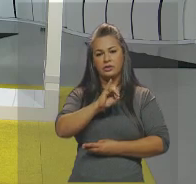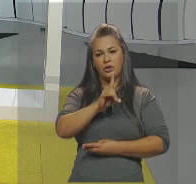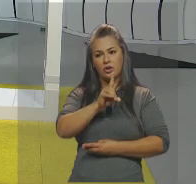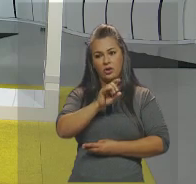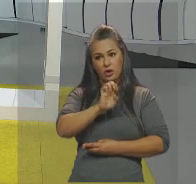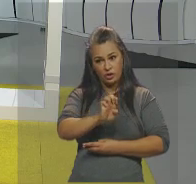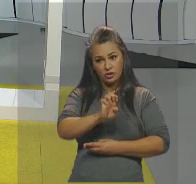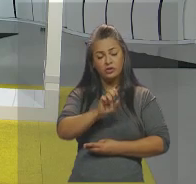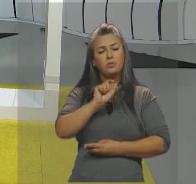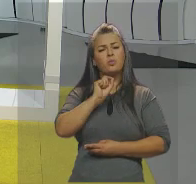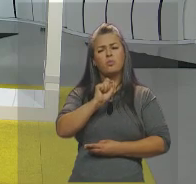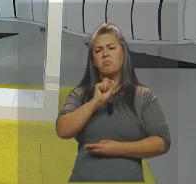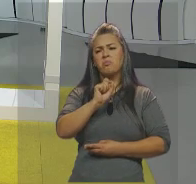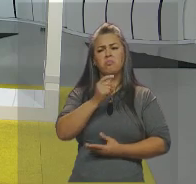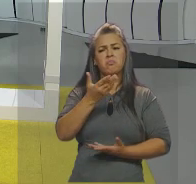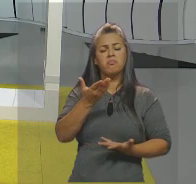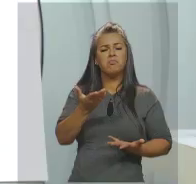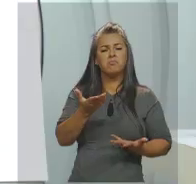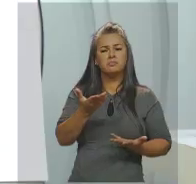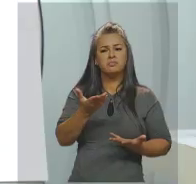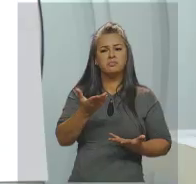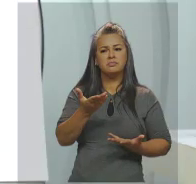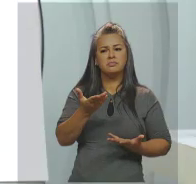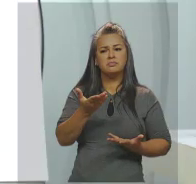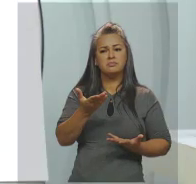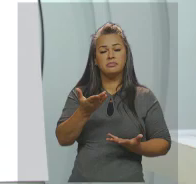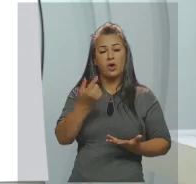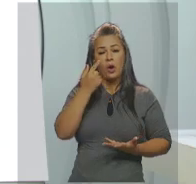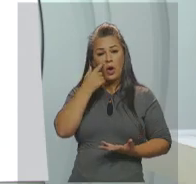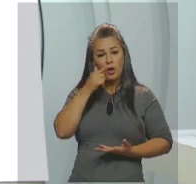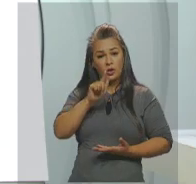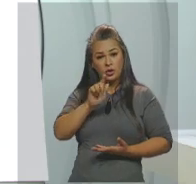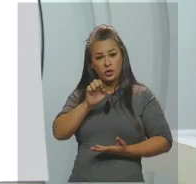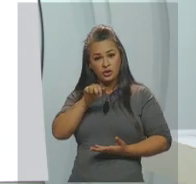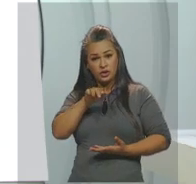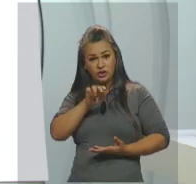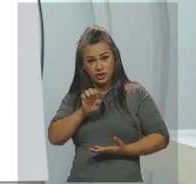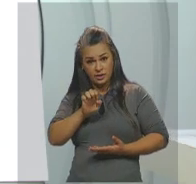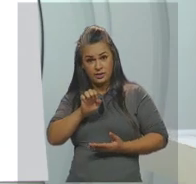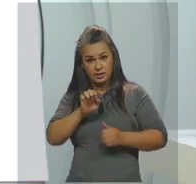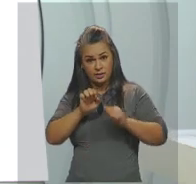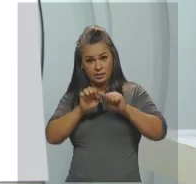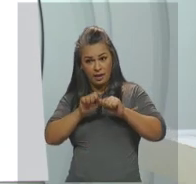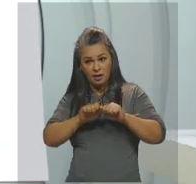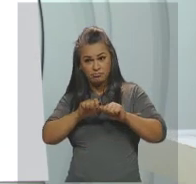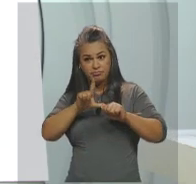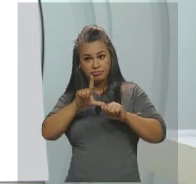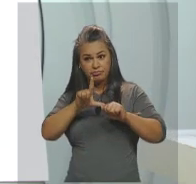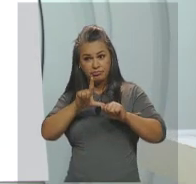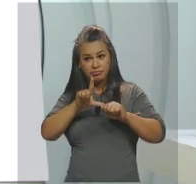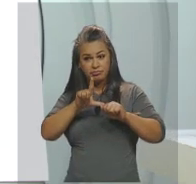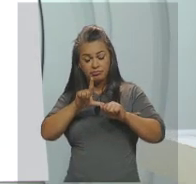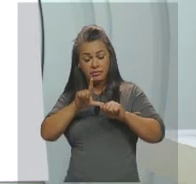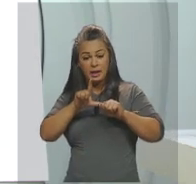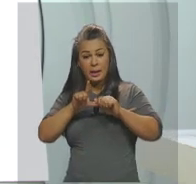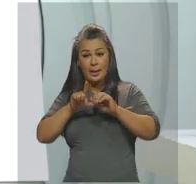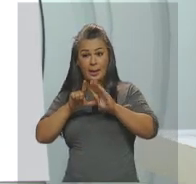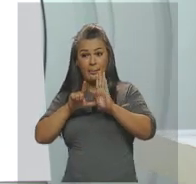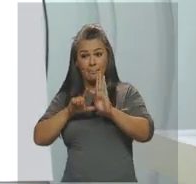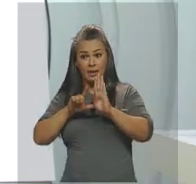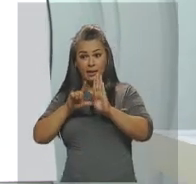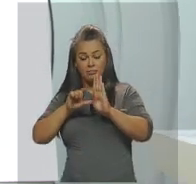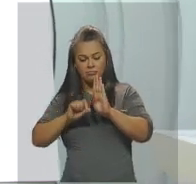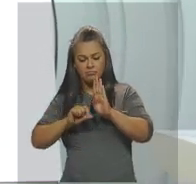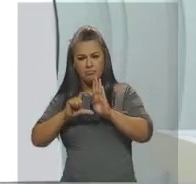Na forma discoide, o gene Azão e o gene Bzão,